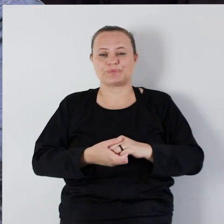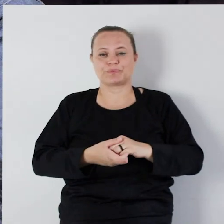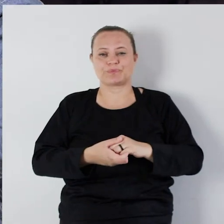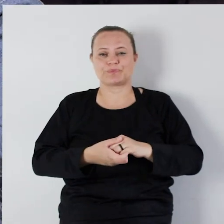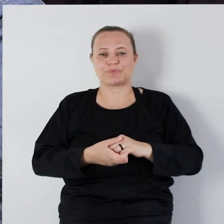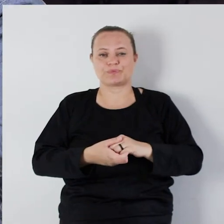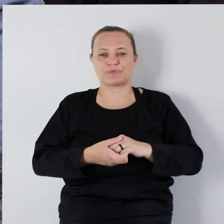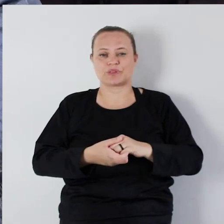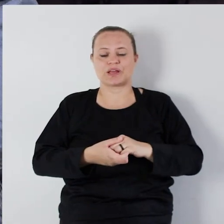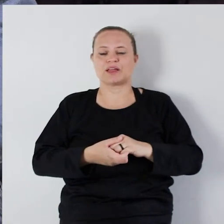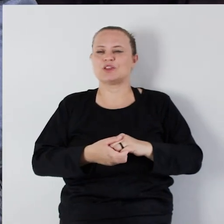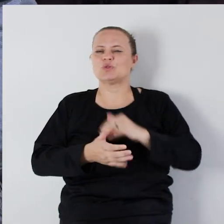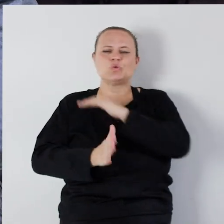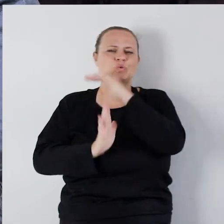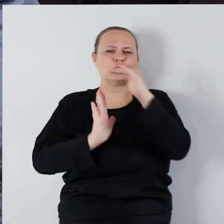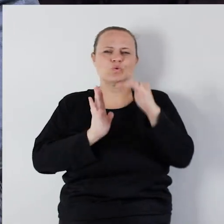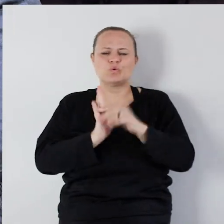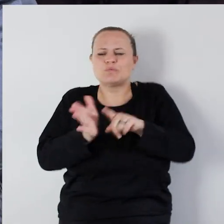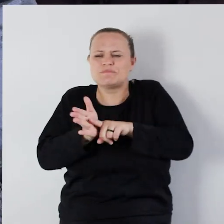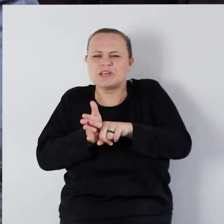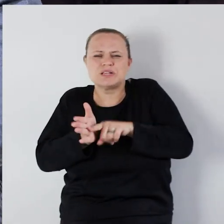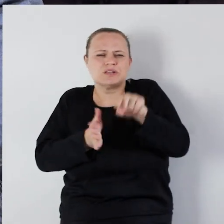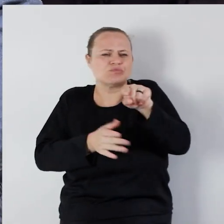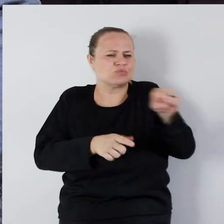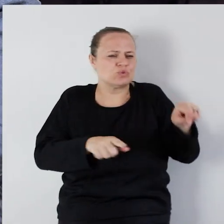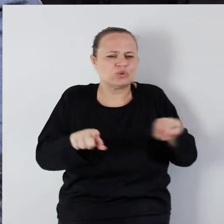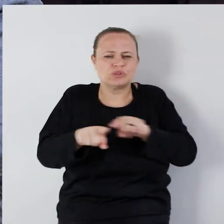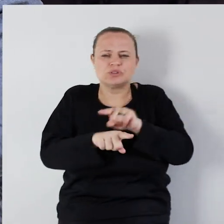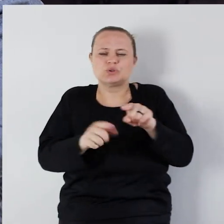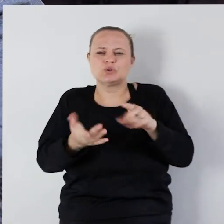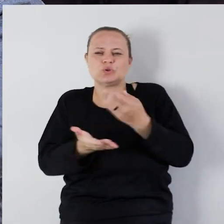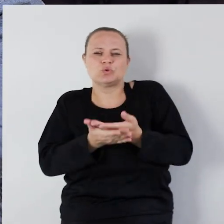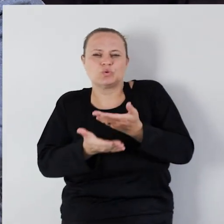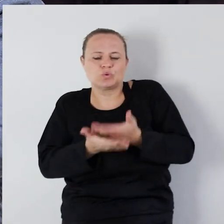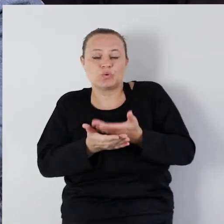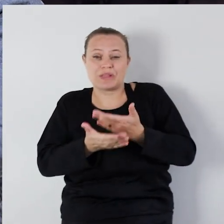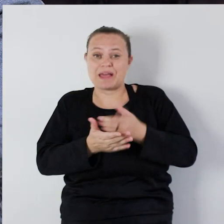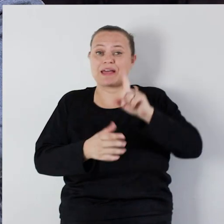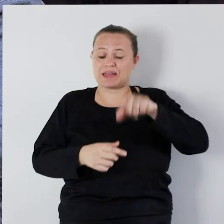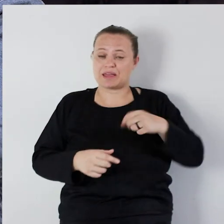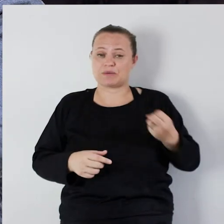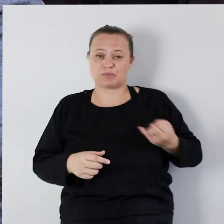até casos mais graves, infelizmente, de suicídio, de coisas muito sérias. Então,